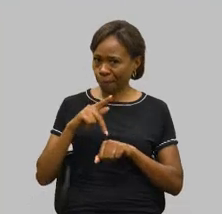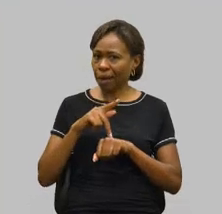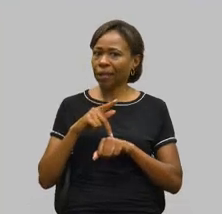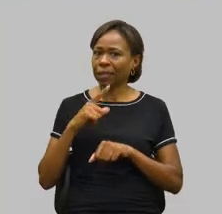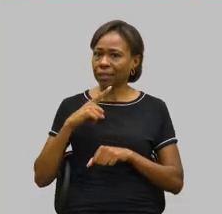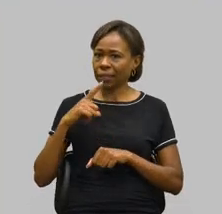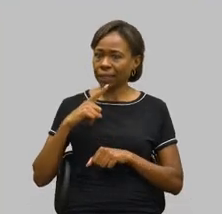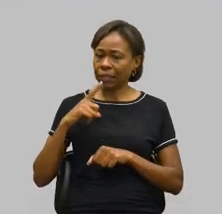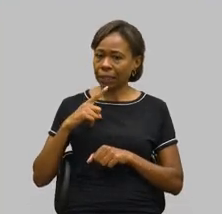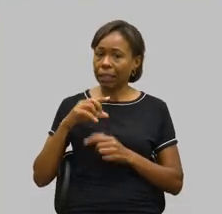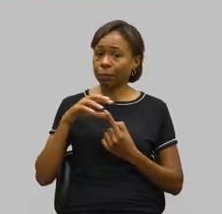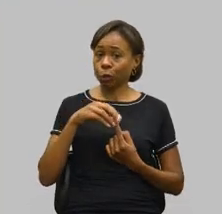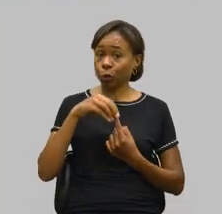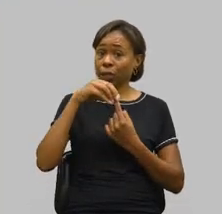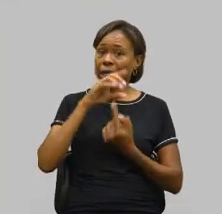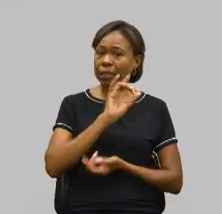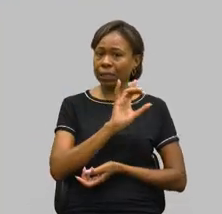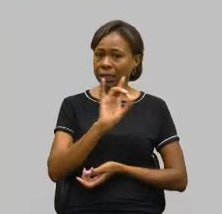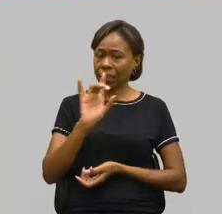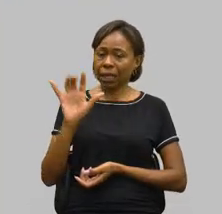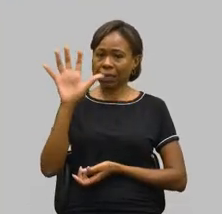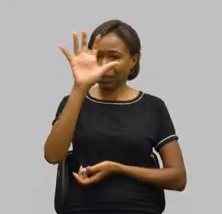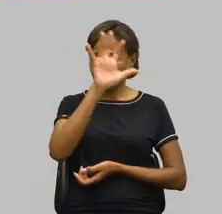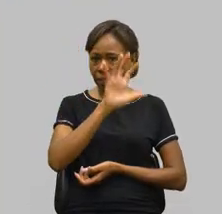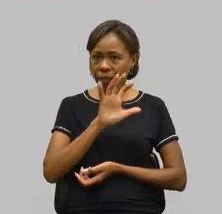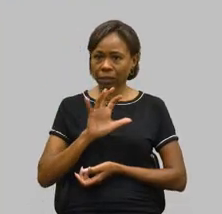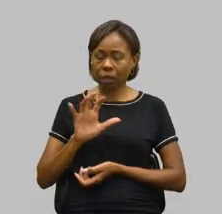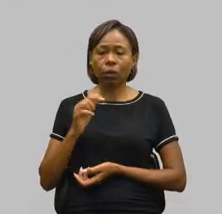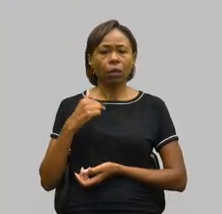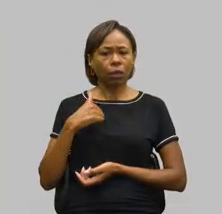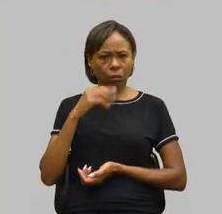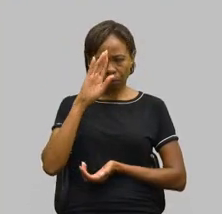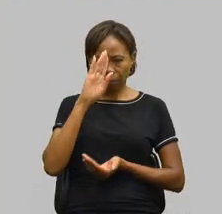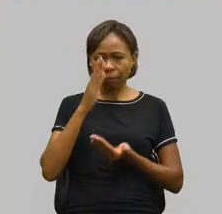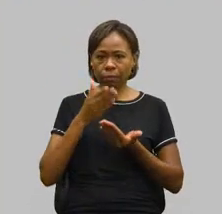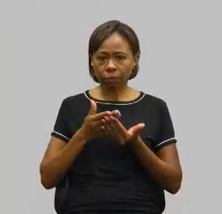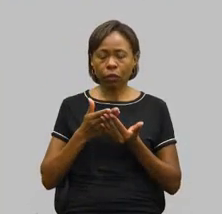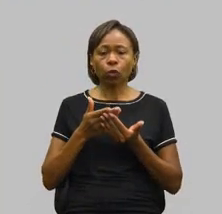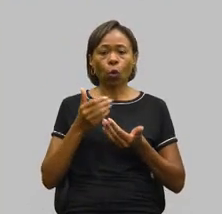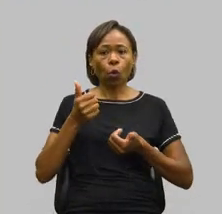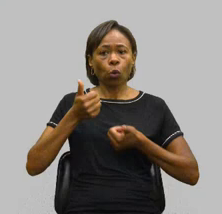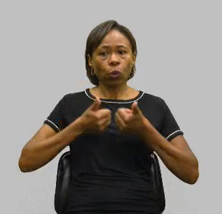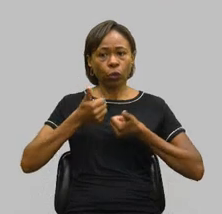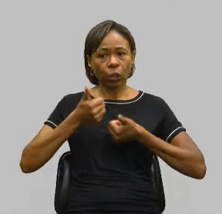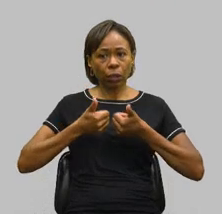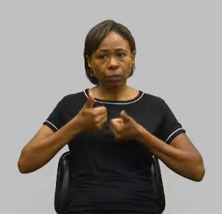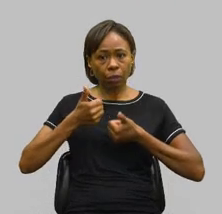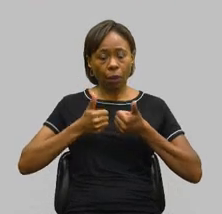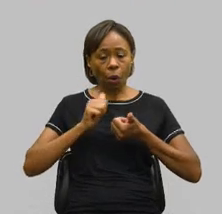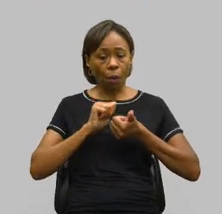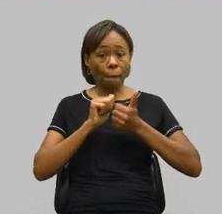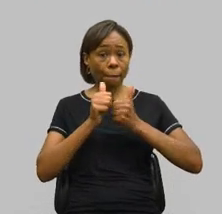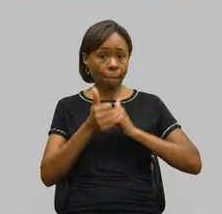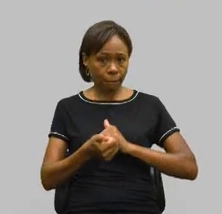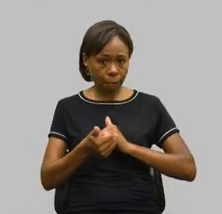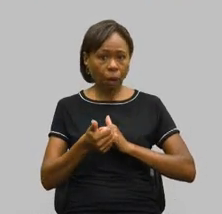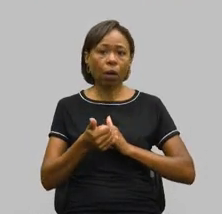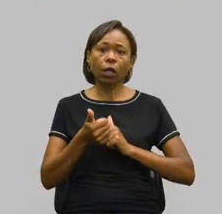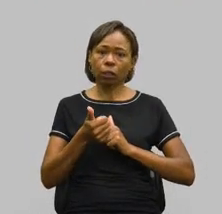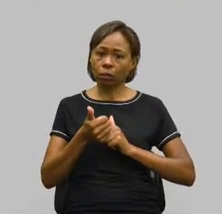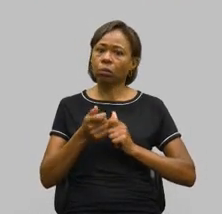em cada região e também dizer que eu acredito que o esporte ele é uma pasta que atinge e ele é